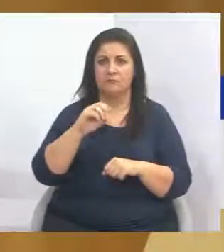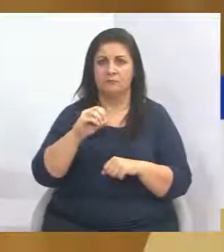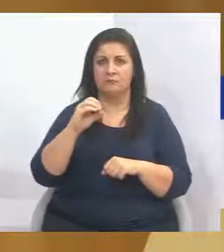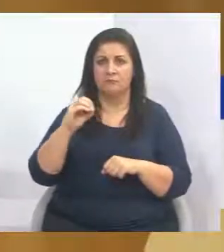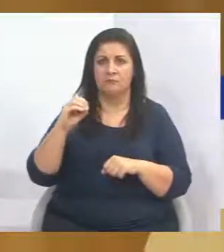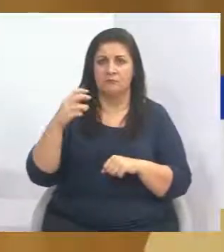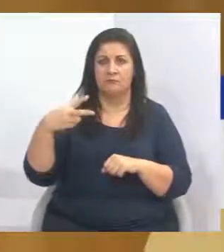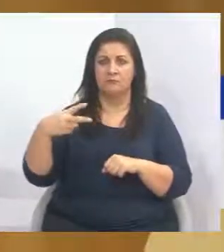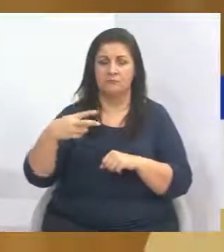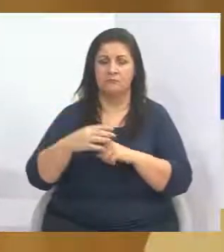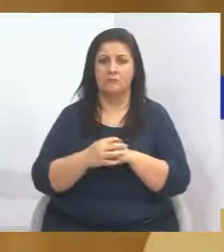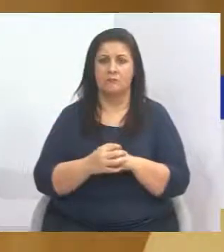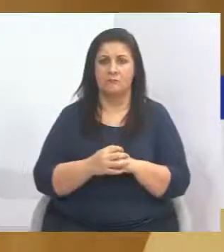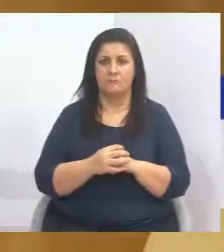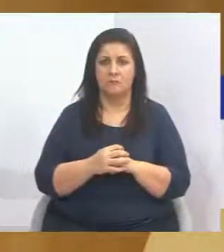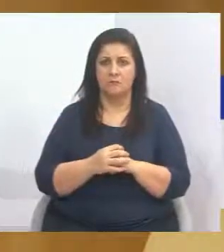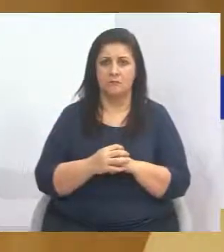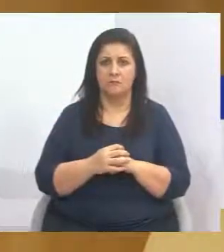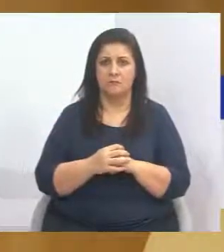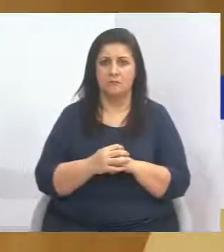20.02.68.8,